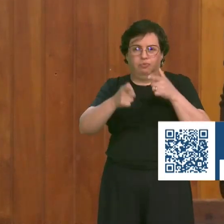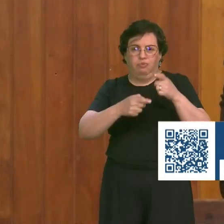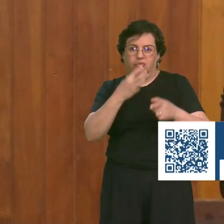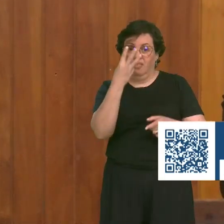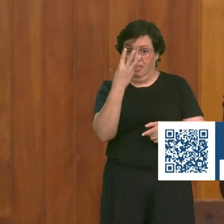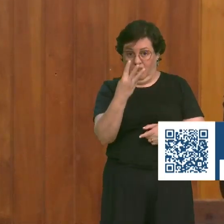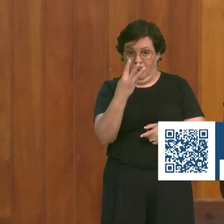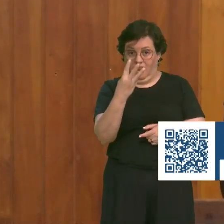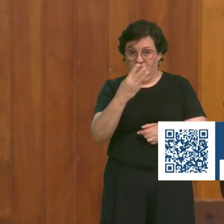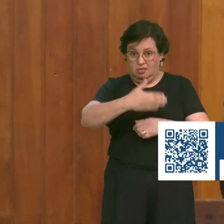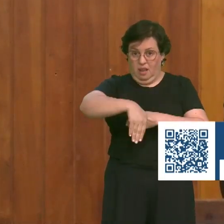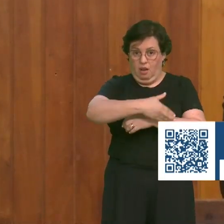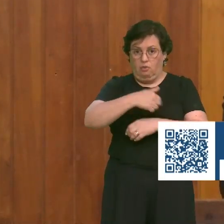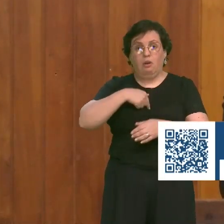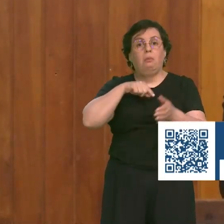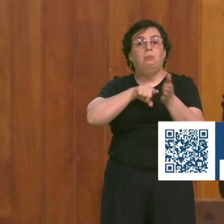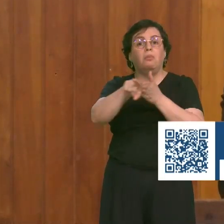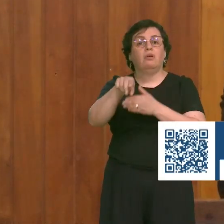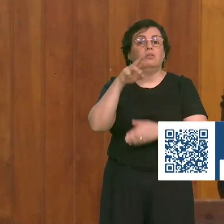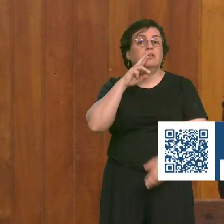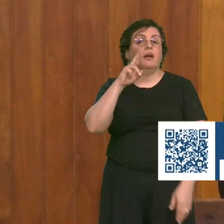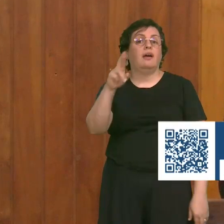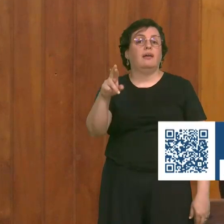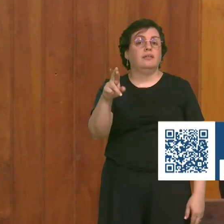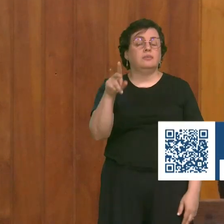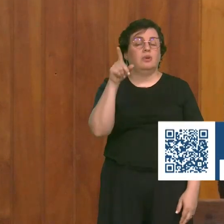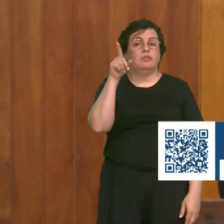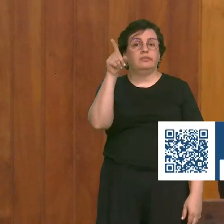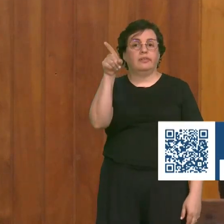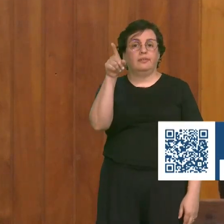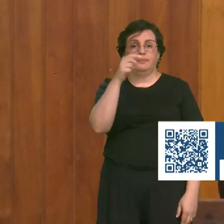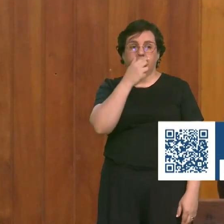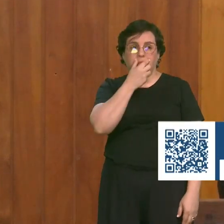tempo tô cobrando a resposta da